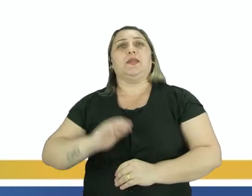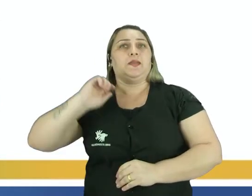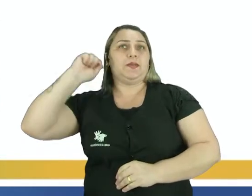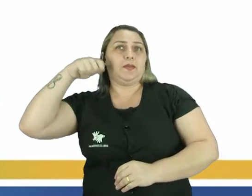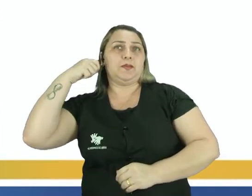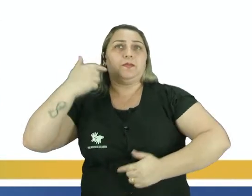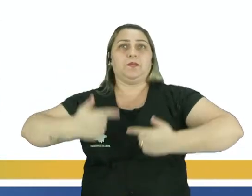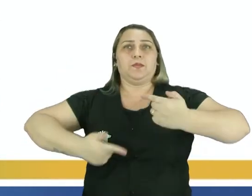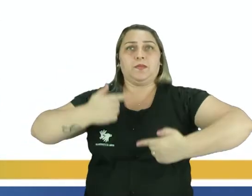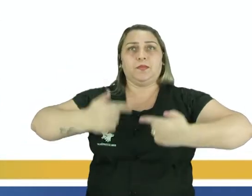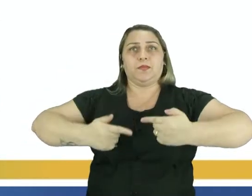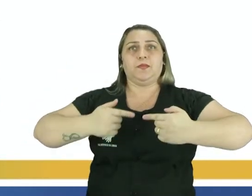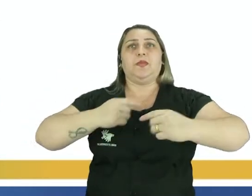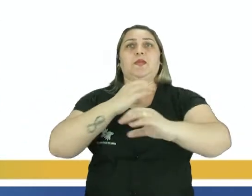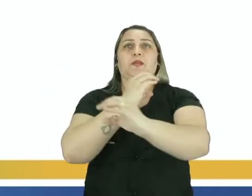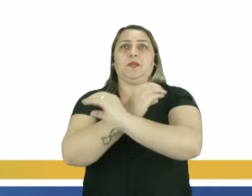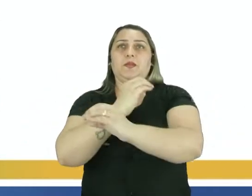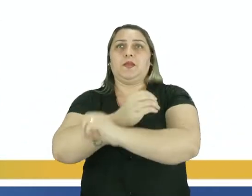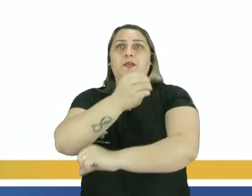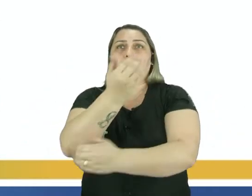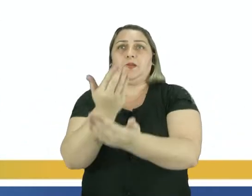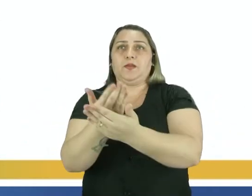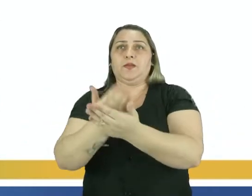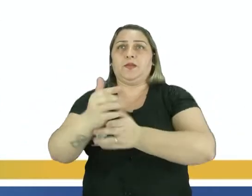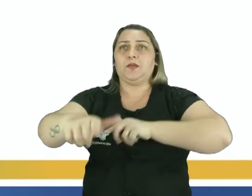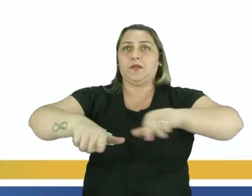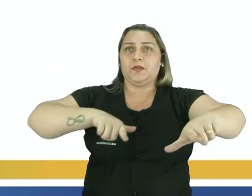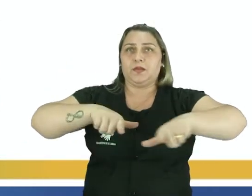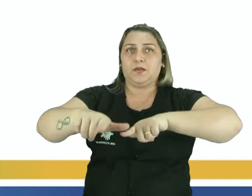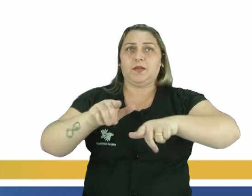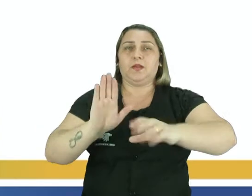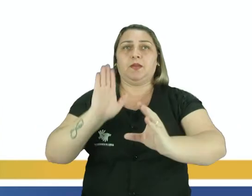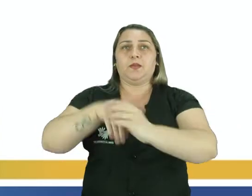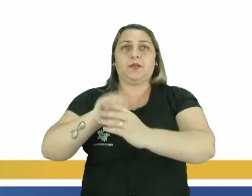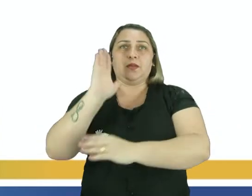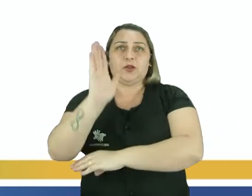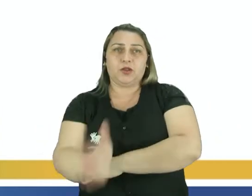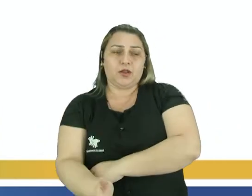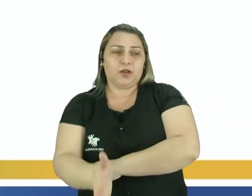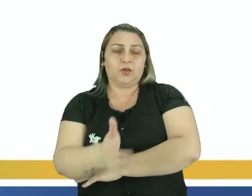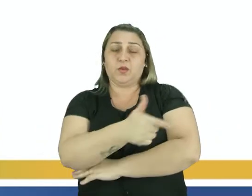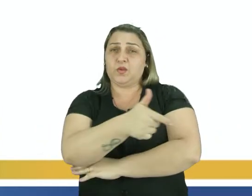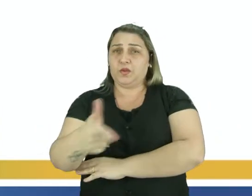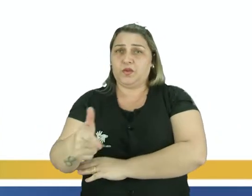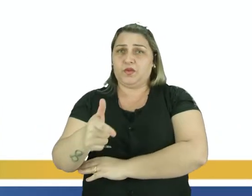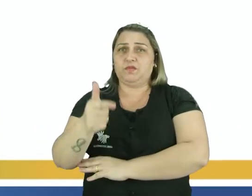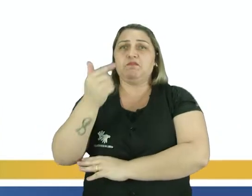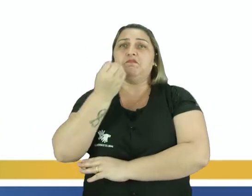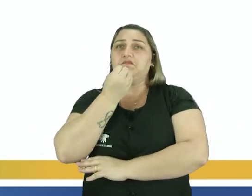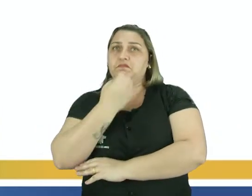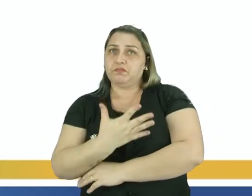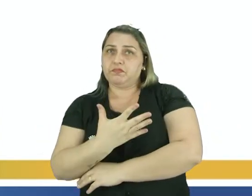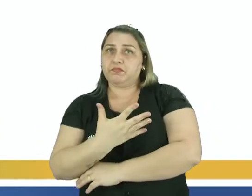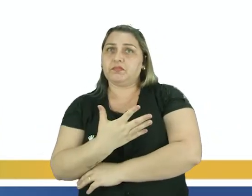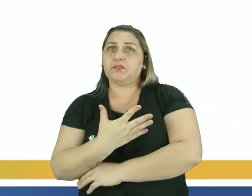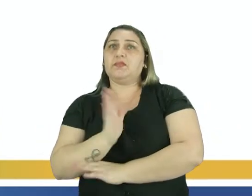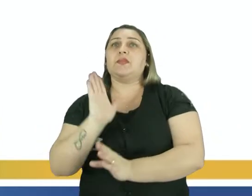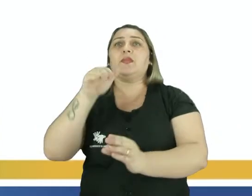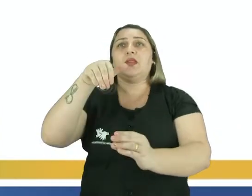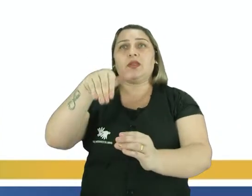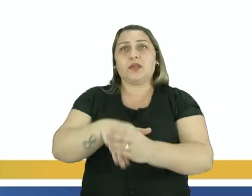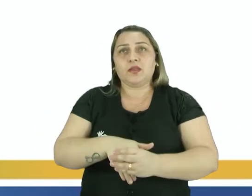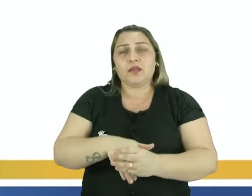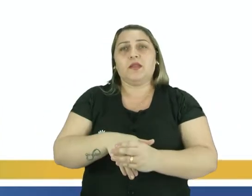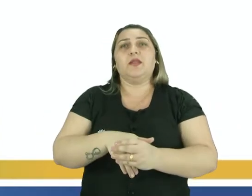de artistas, políticos, setores civis, estudantes e trabalhadores pelas Diretas Já não obtiveram sucesso. As eleições